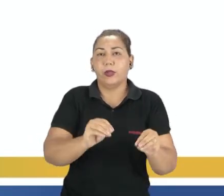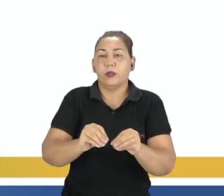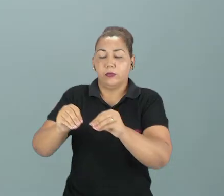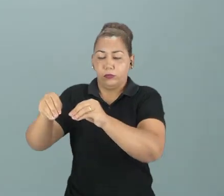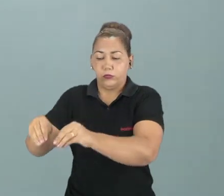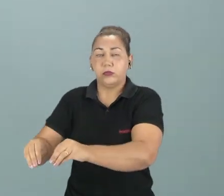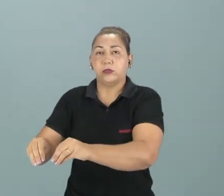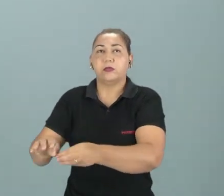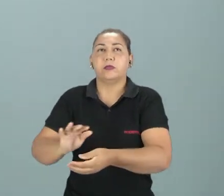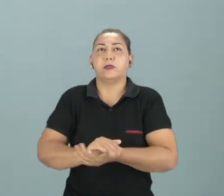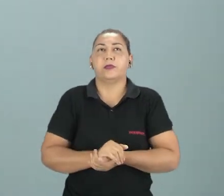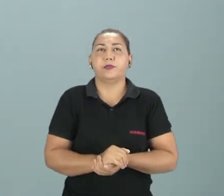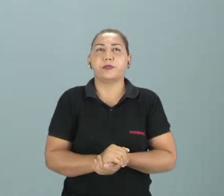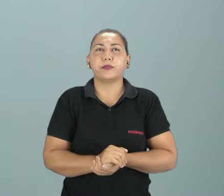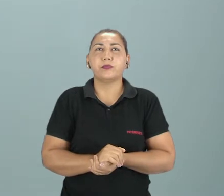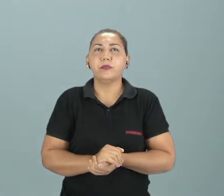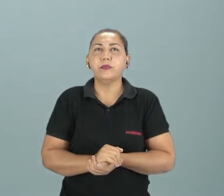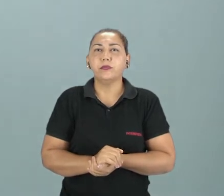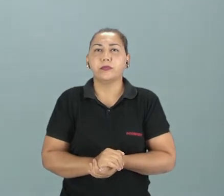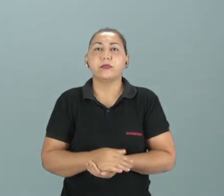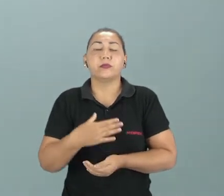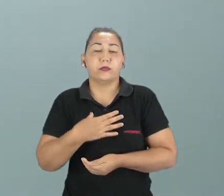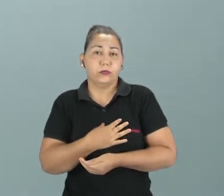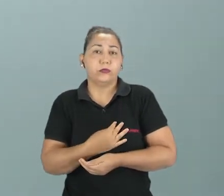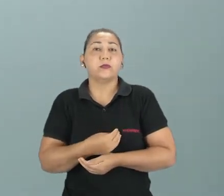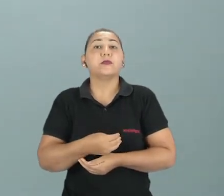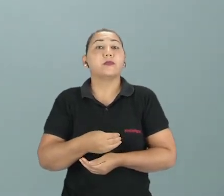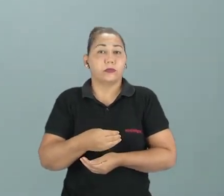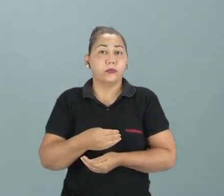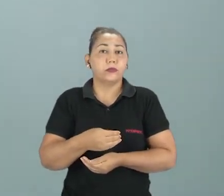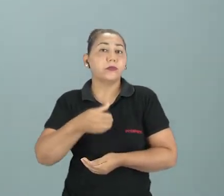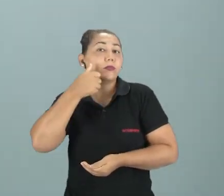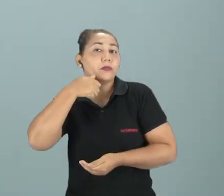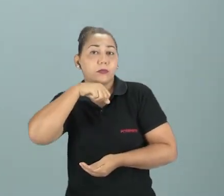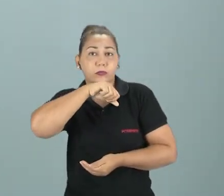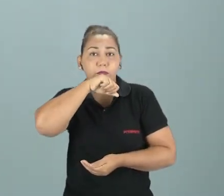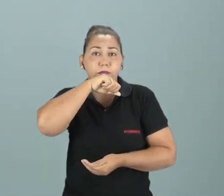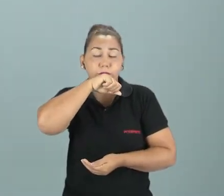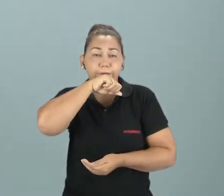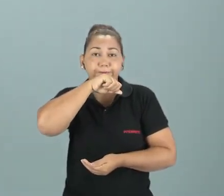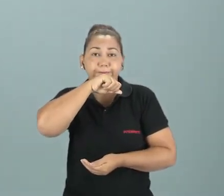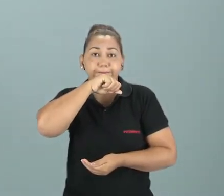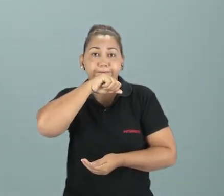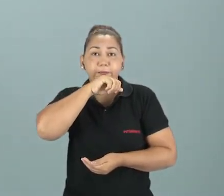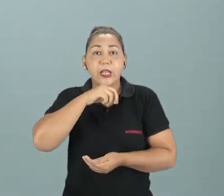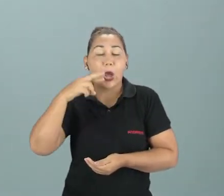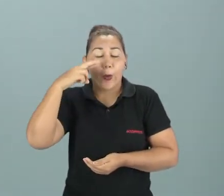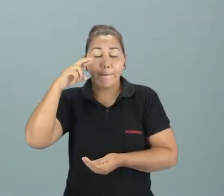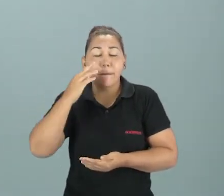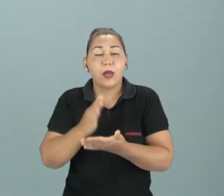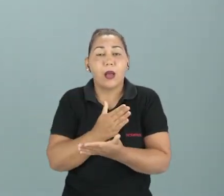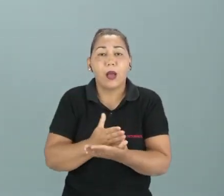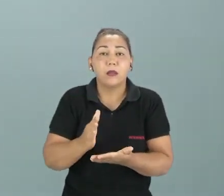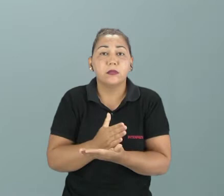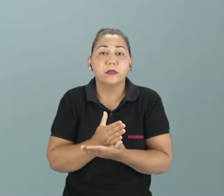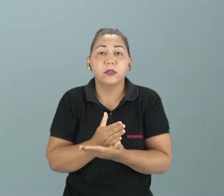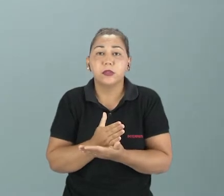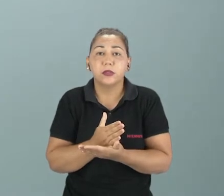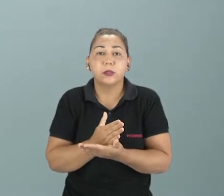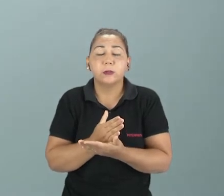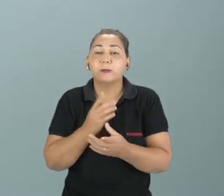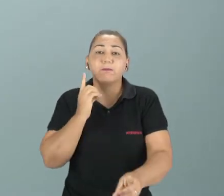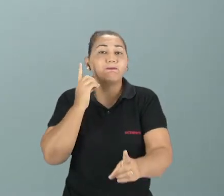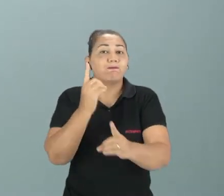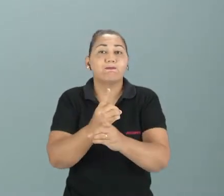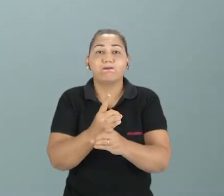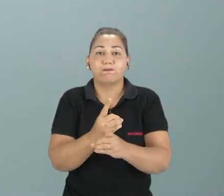João. Percebam que ao olharmos para estes verbos, muitas vezes não encontramos referência alguma, mas, de acordo com